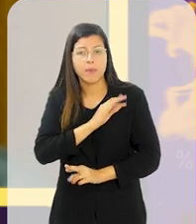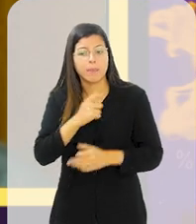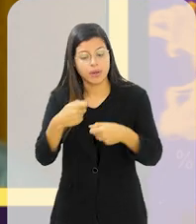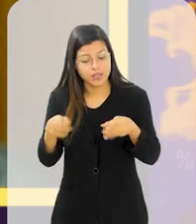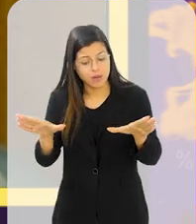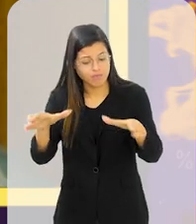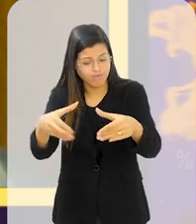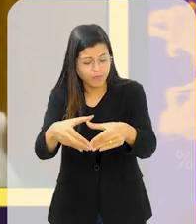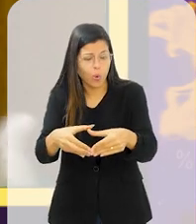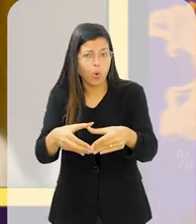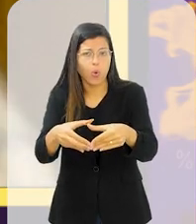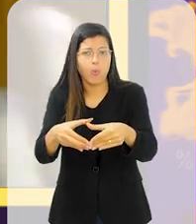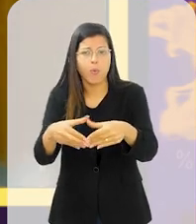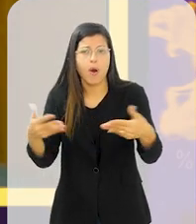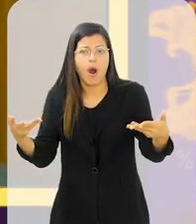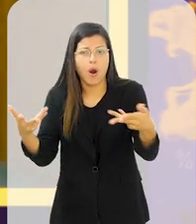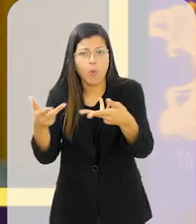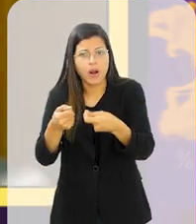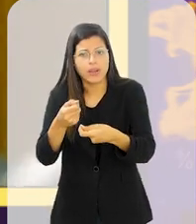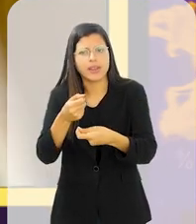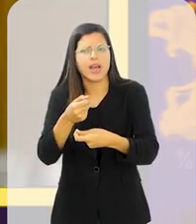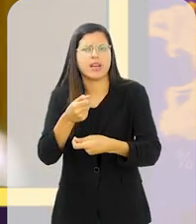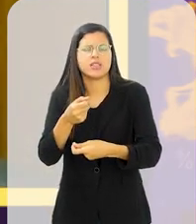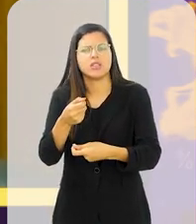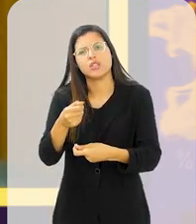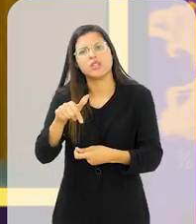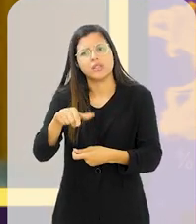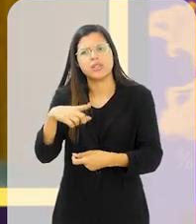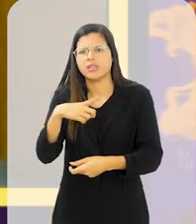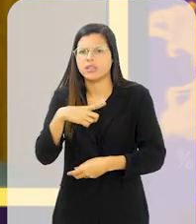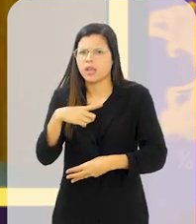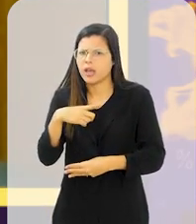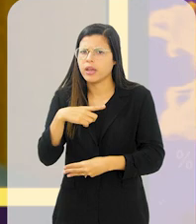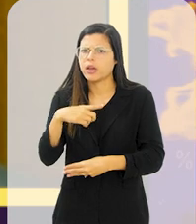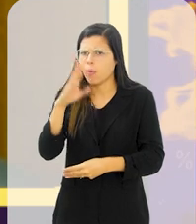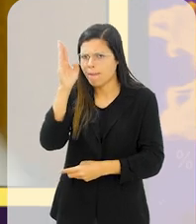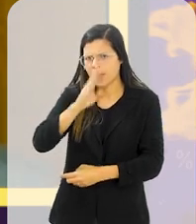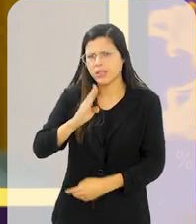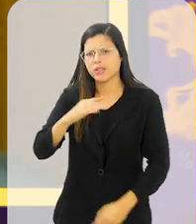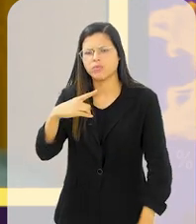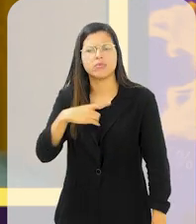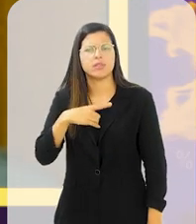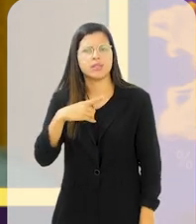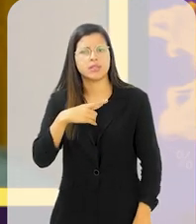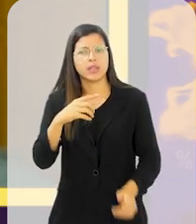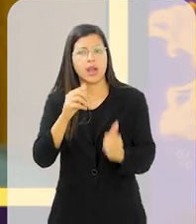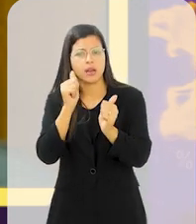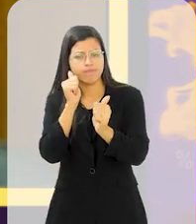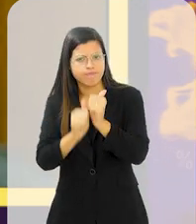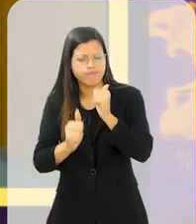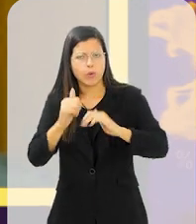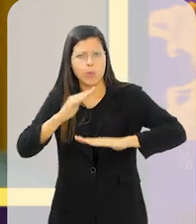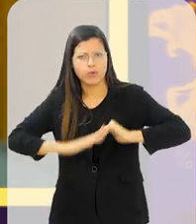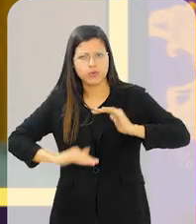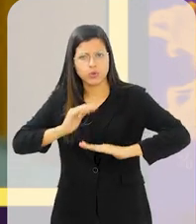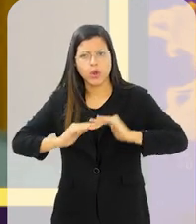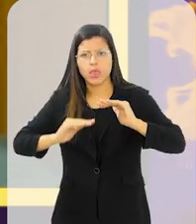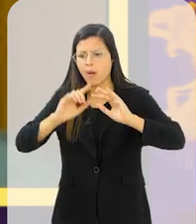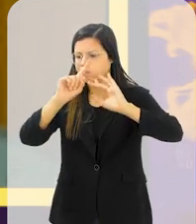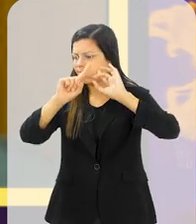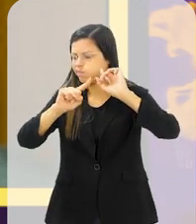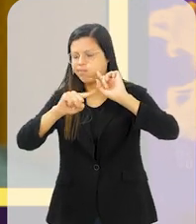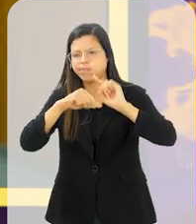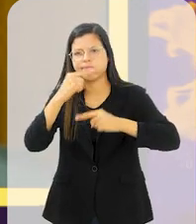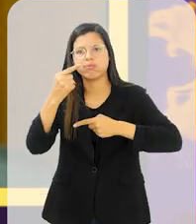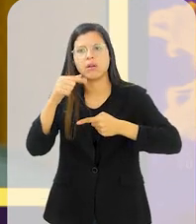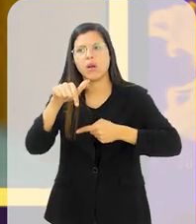assim, a qualidade técnica, talento, o Brasil, para mim, não deixa de ter. O Brasil tem jogadores que jogam em altíssimo nível nos principais